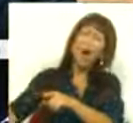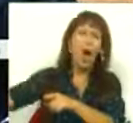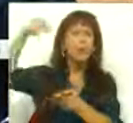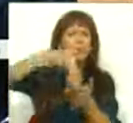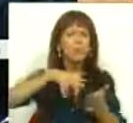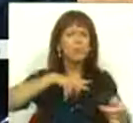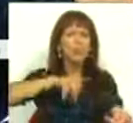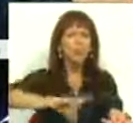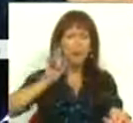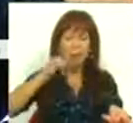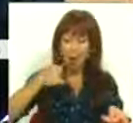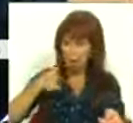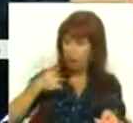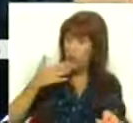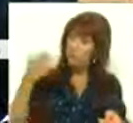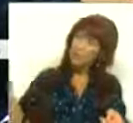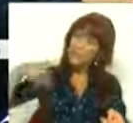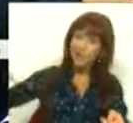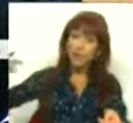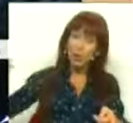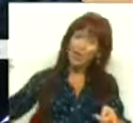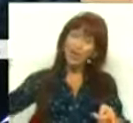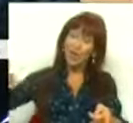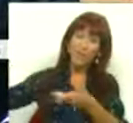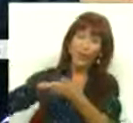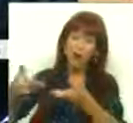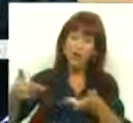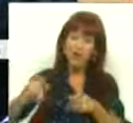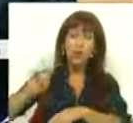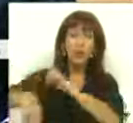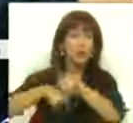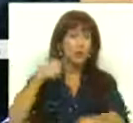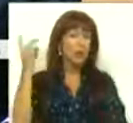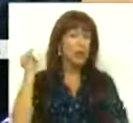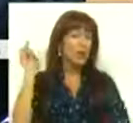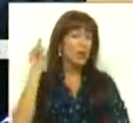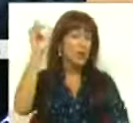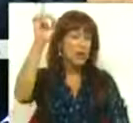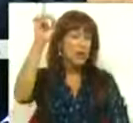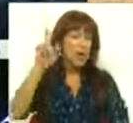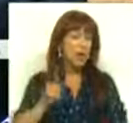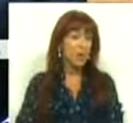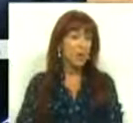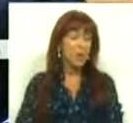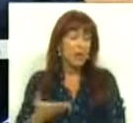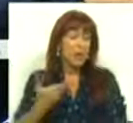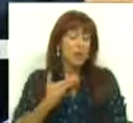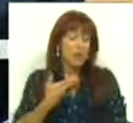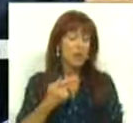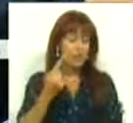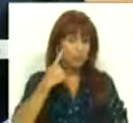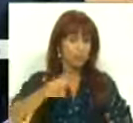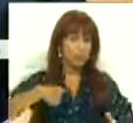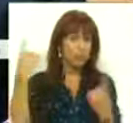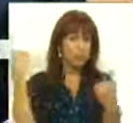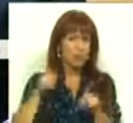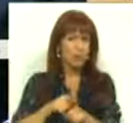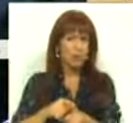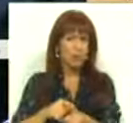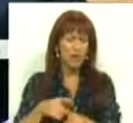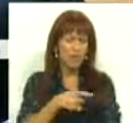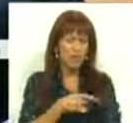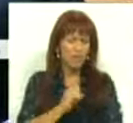vir para Portugal. Fomos nós que pedimos a ajuda depois de 6 anos em que o endividamento público passou